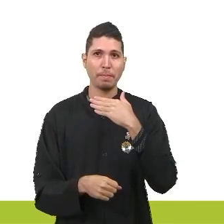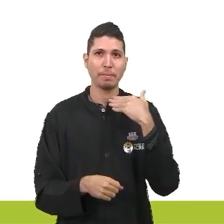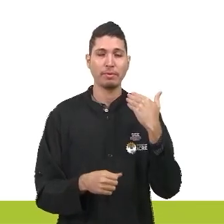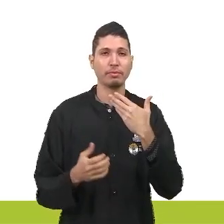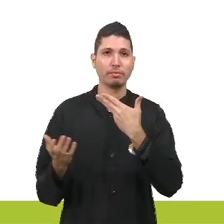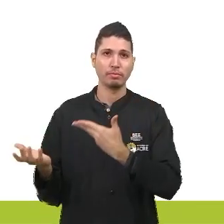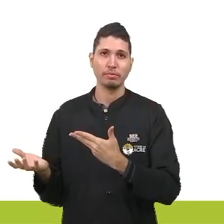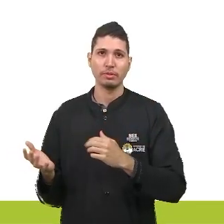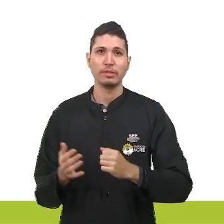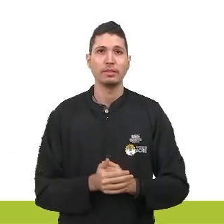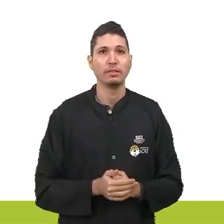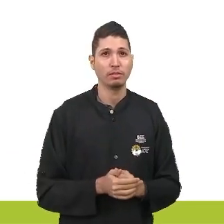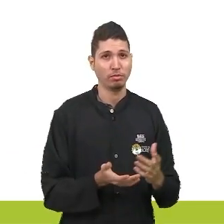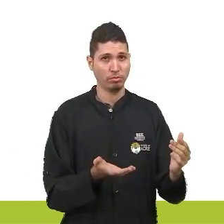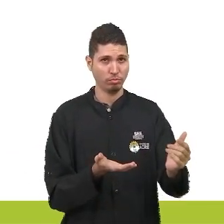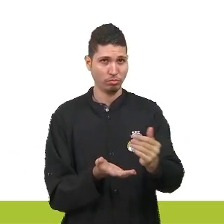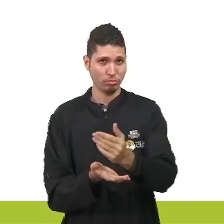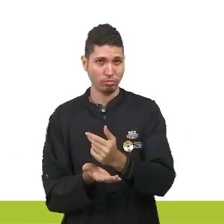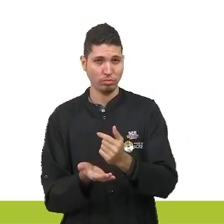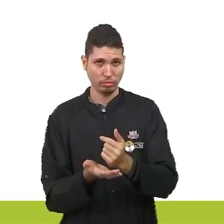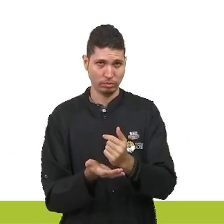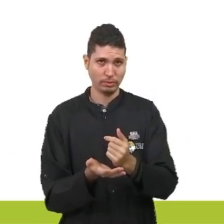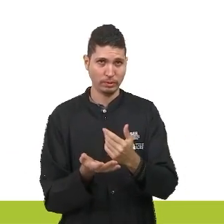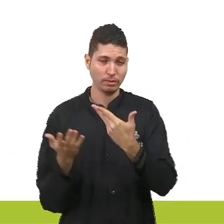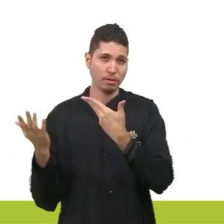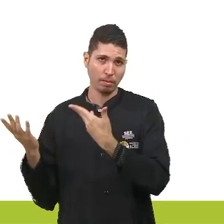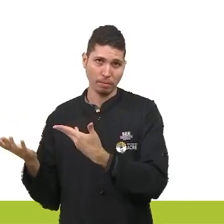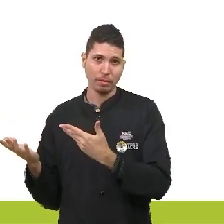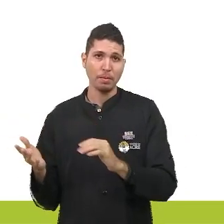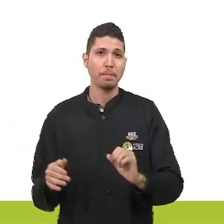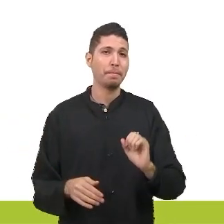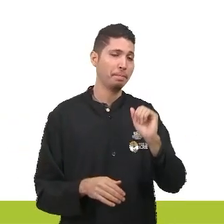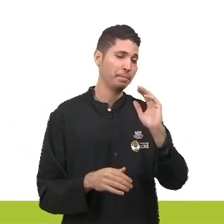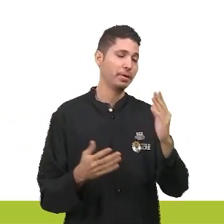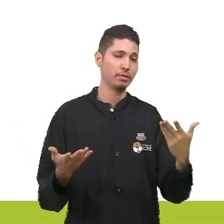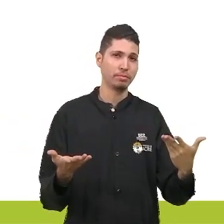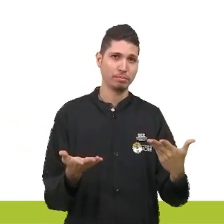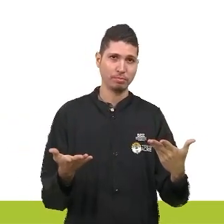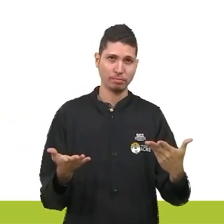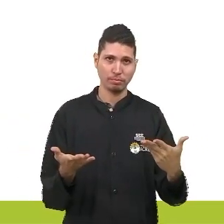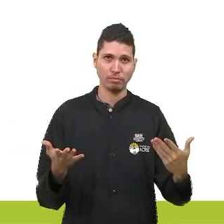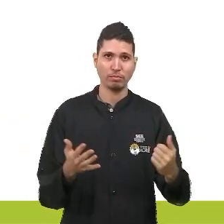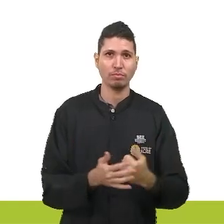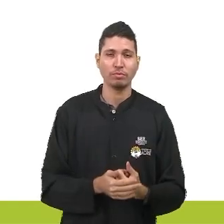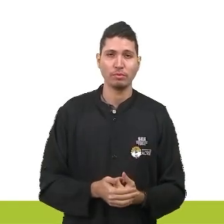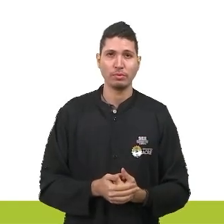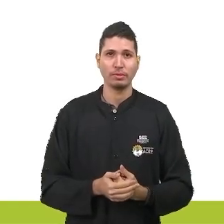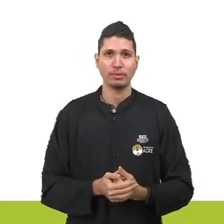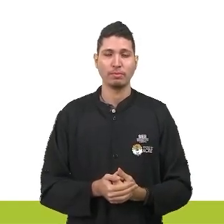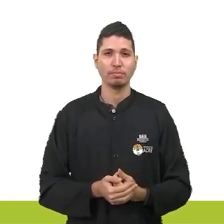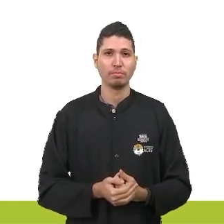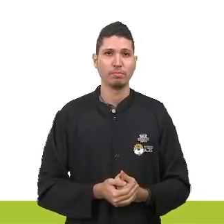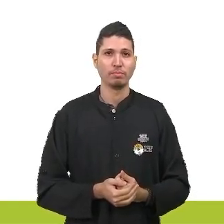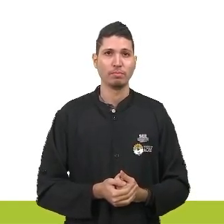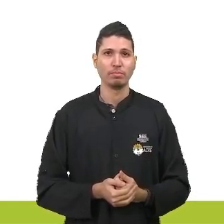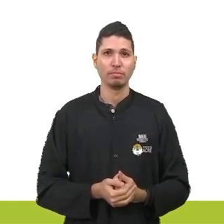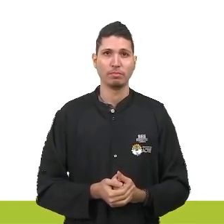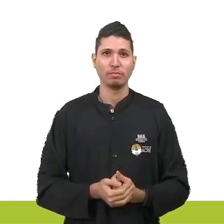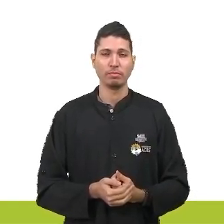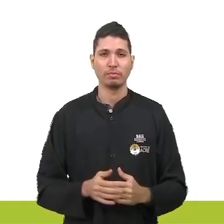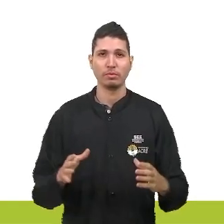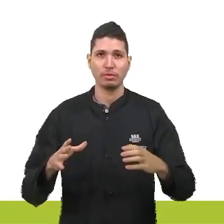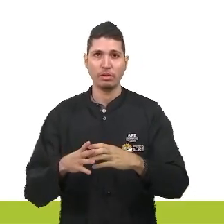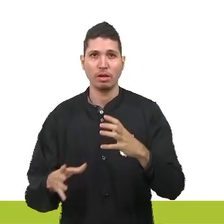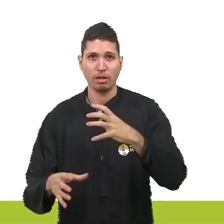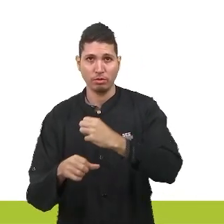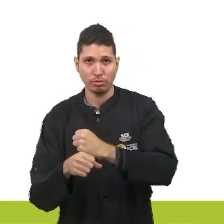da atualidade, tá? O Brasil, ele nunca foi assim, sempre assim, tá? É algo que é do presente. A taxa de fecundidade